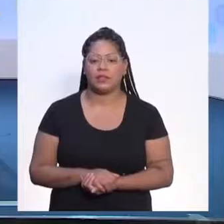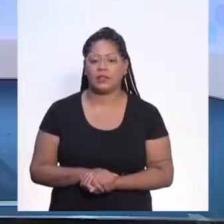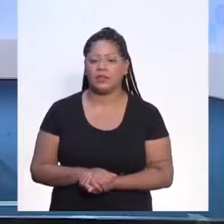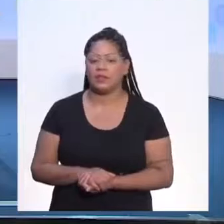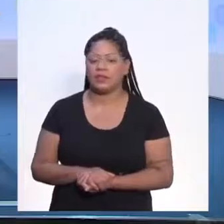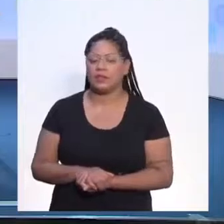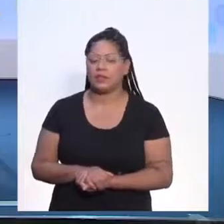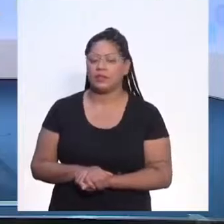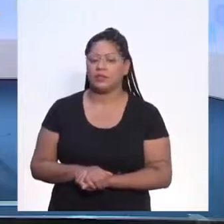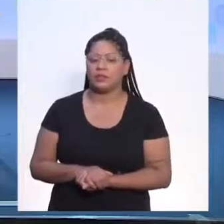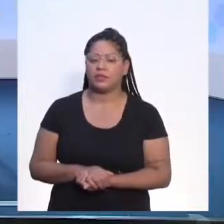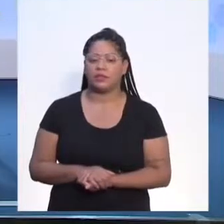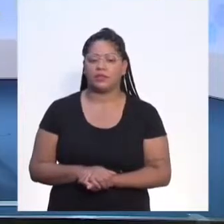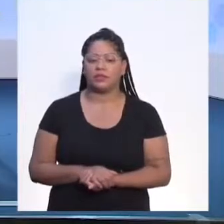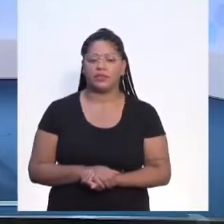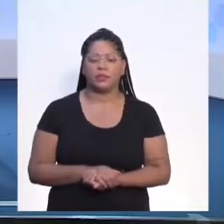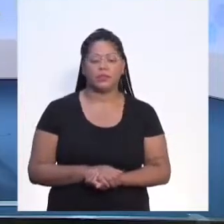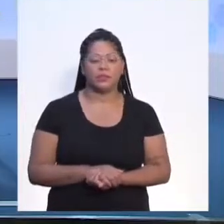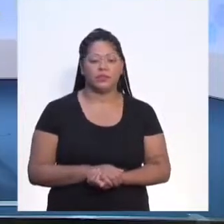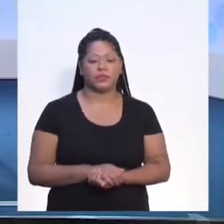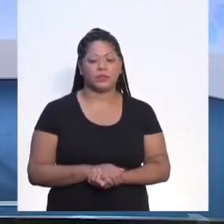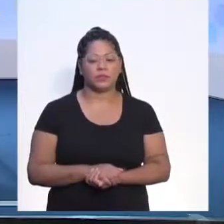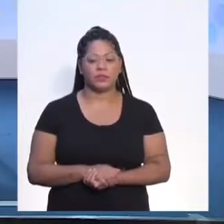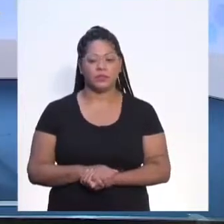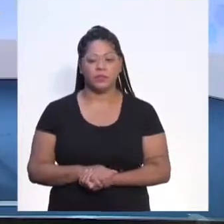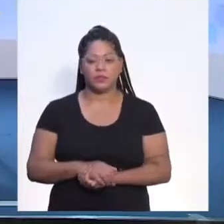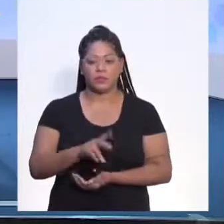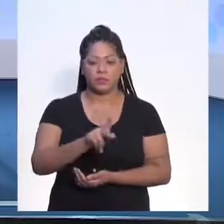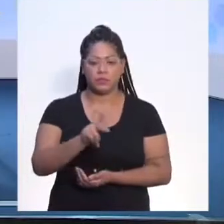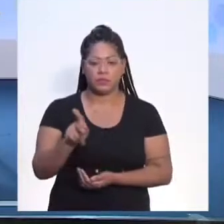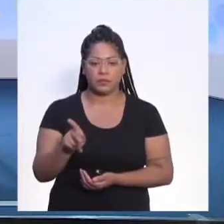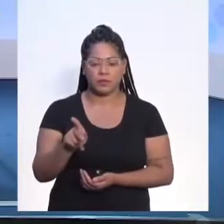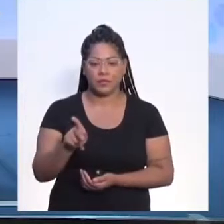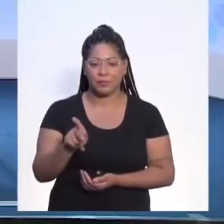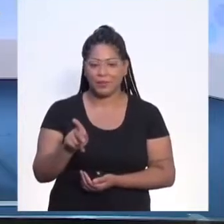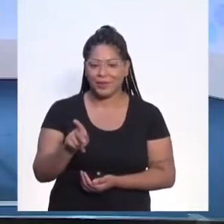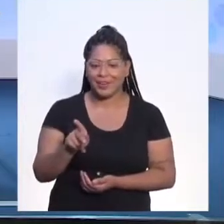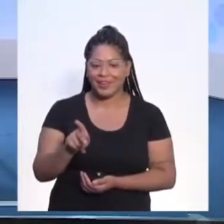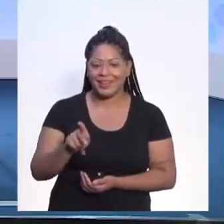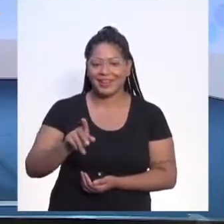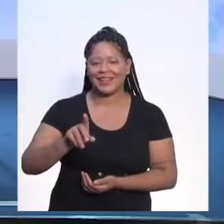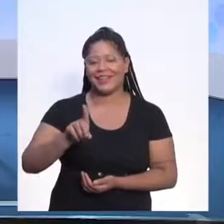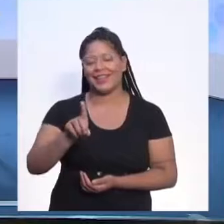Cadê a professora Débora? Professora Débora, pro. Pro Débora.